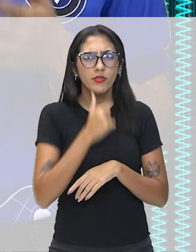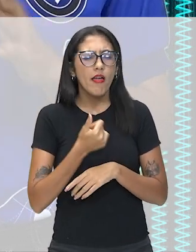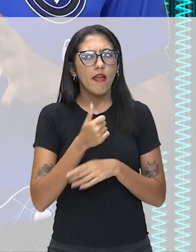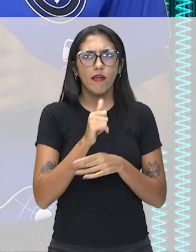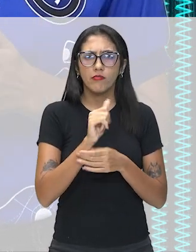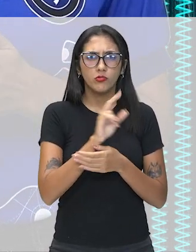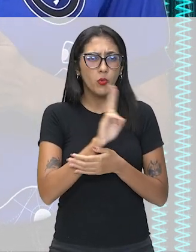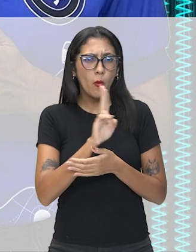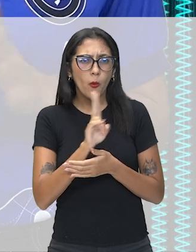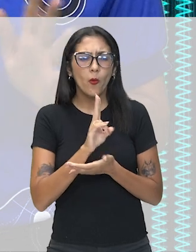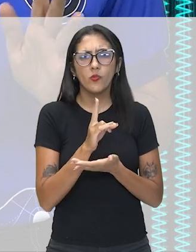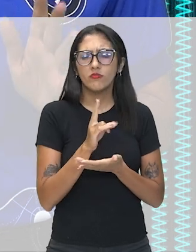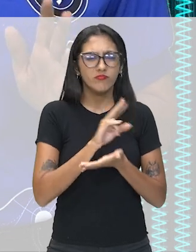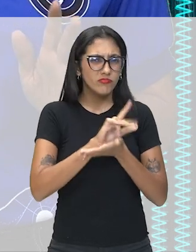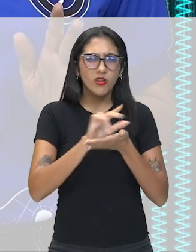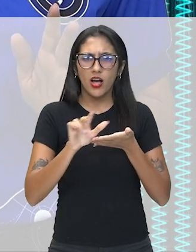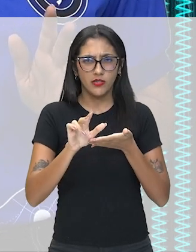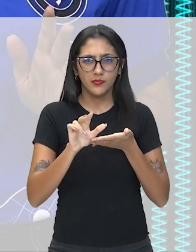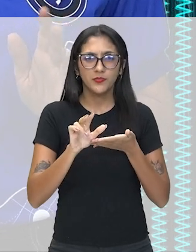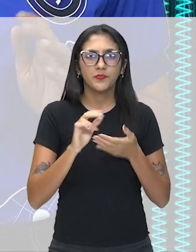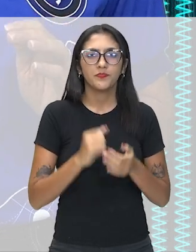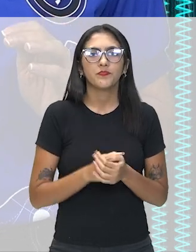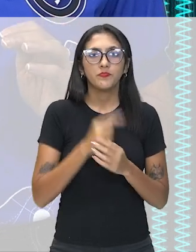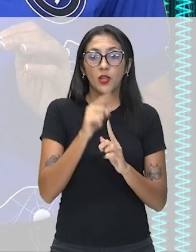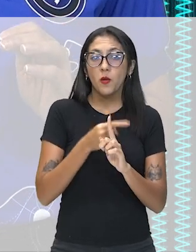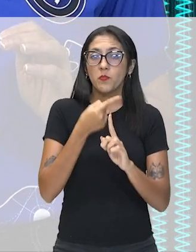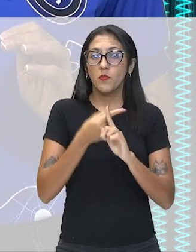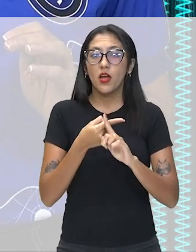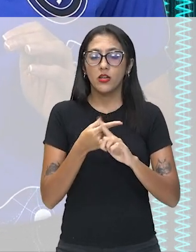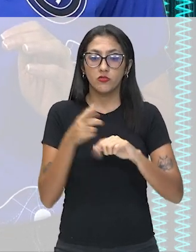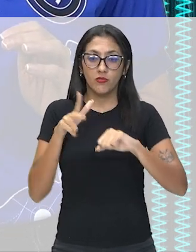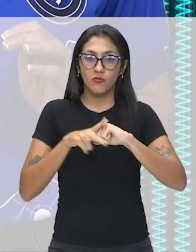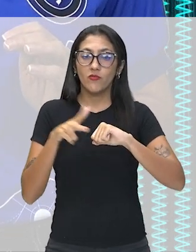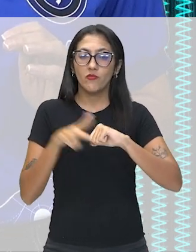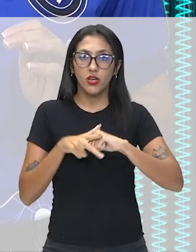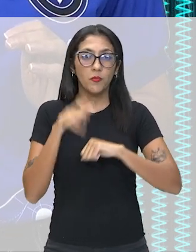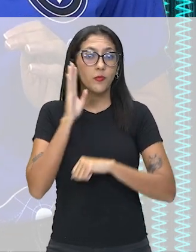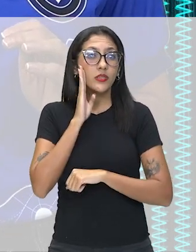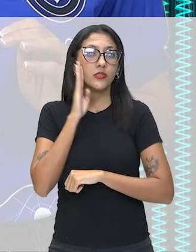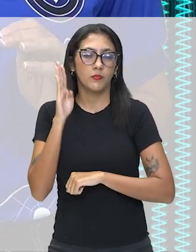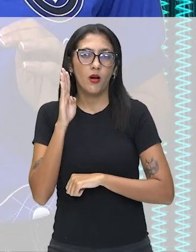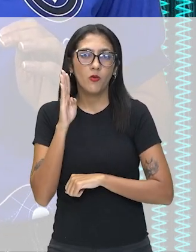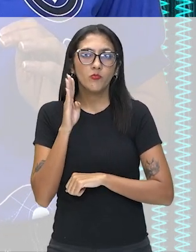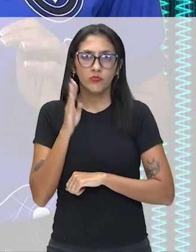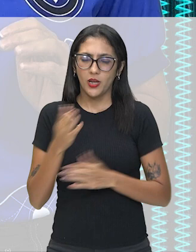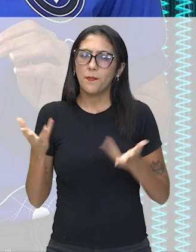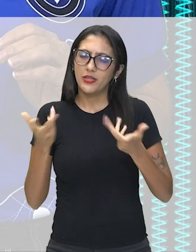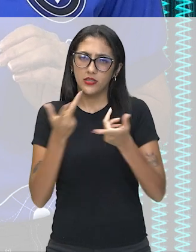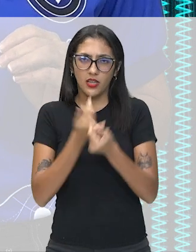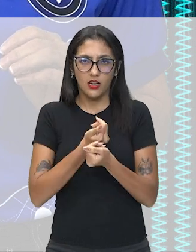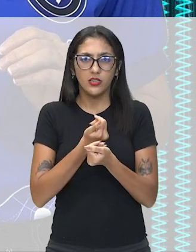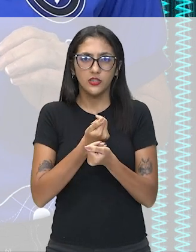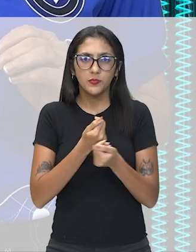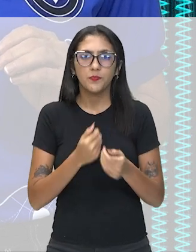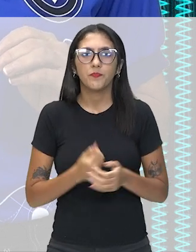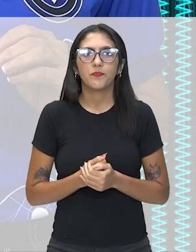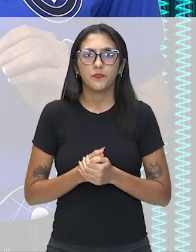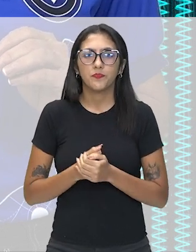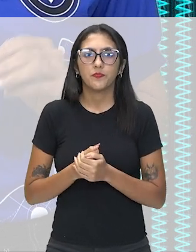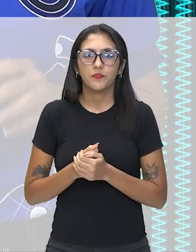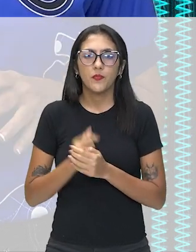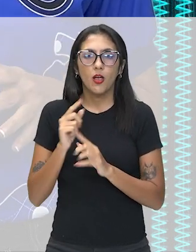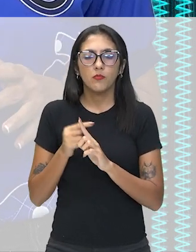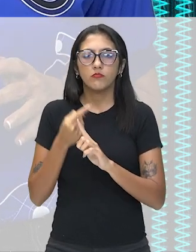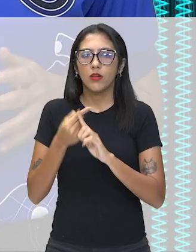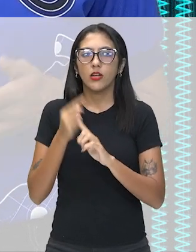dog, doesn't matter, né? Não importa. Depois o verb, né? E dependendo do verb, pode ser que precisem de um complemento